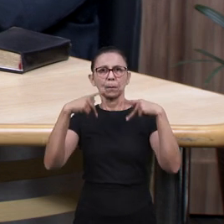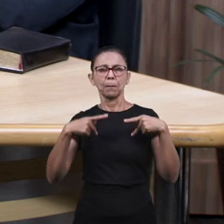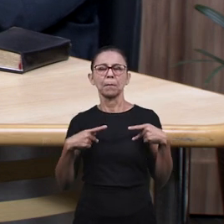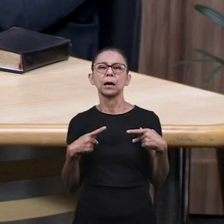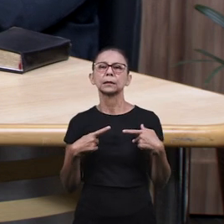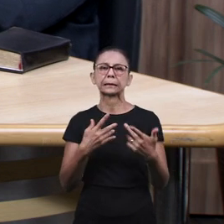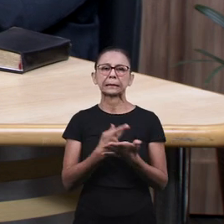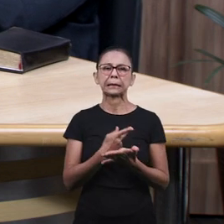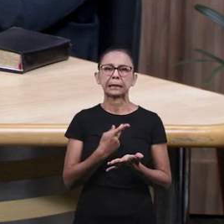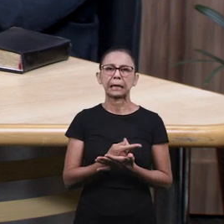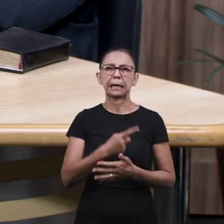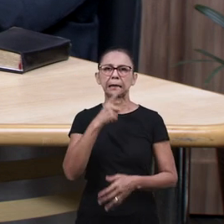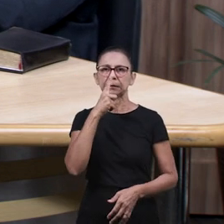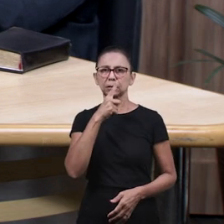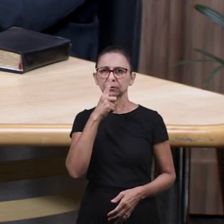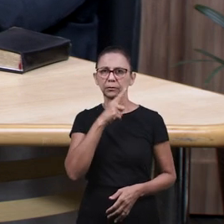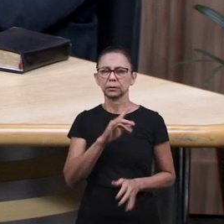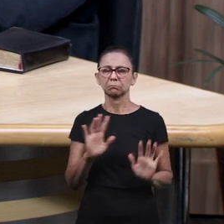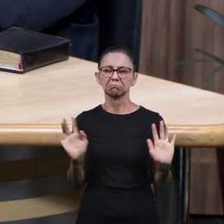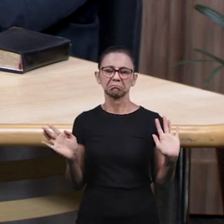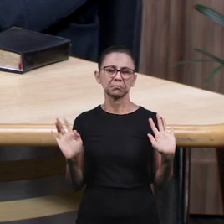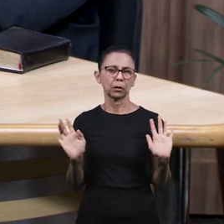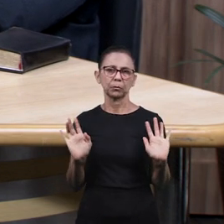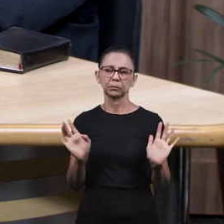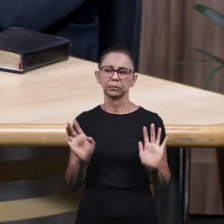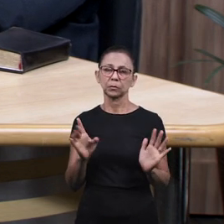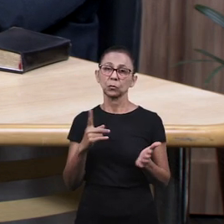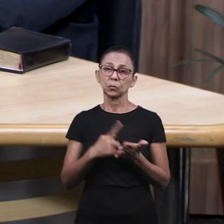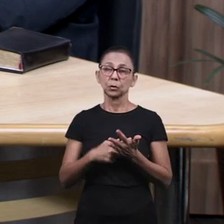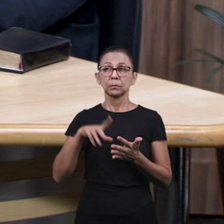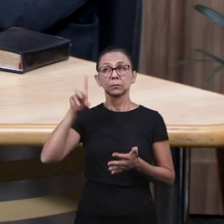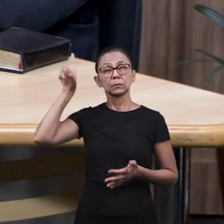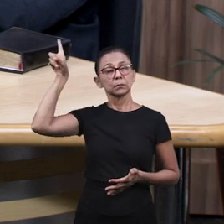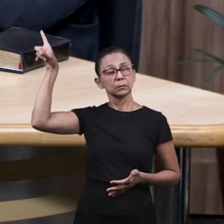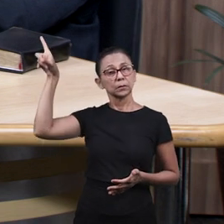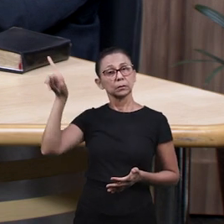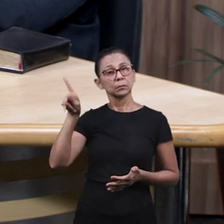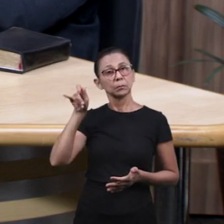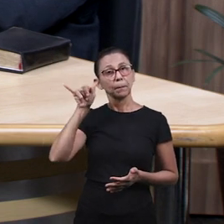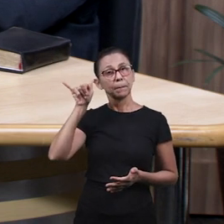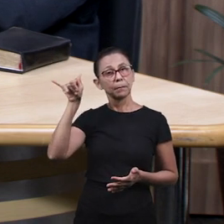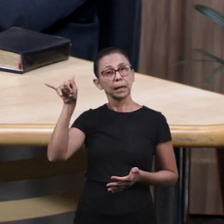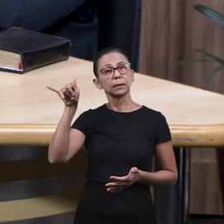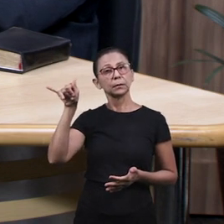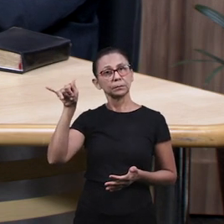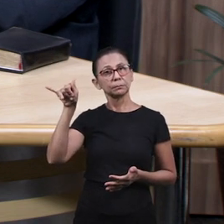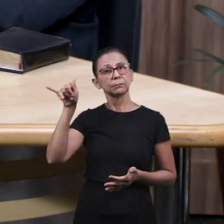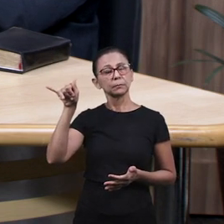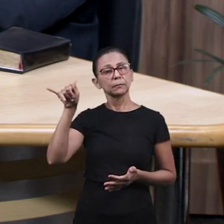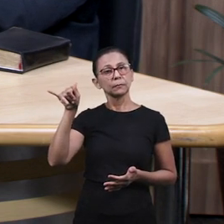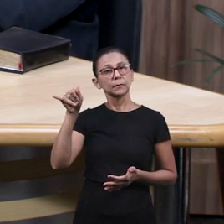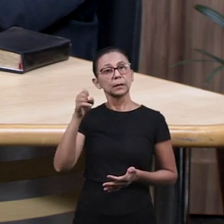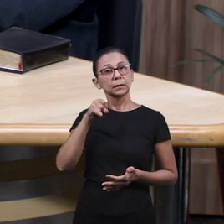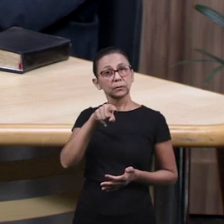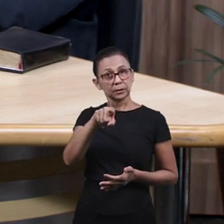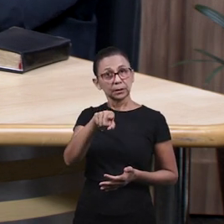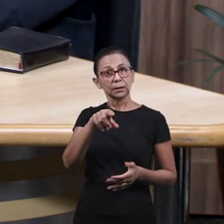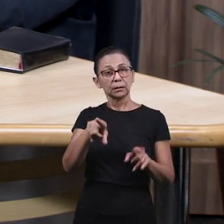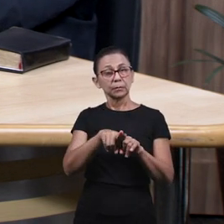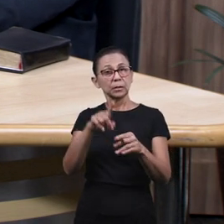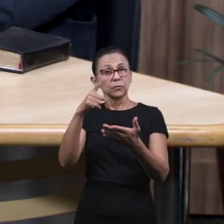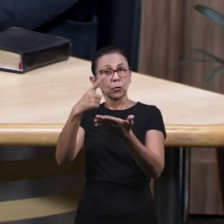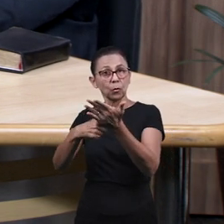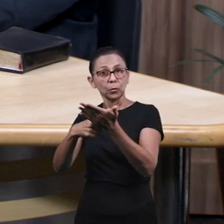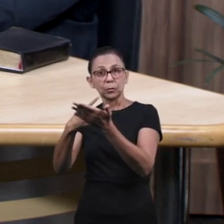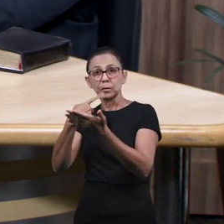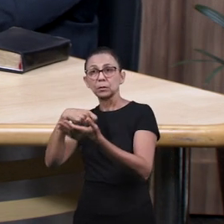verdades. É um compromisso com a palavra de Deus, é um compromisso com Deus Pai. E se o homem estiver nesse